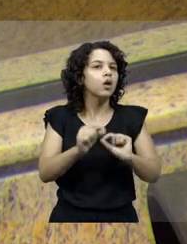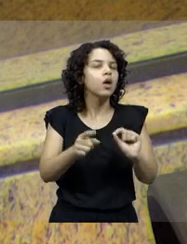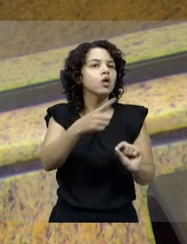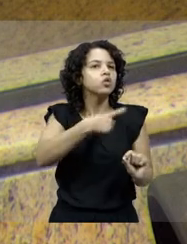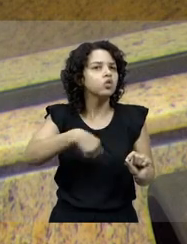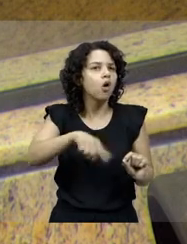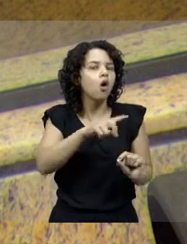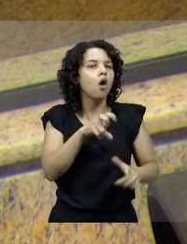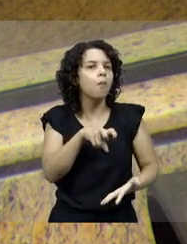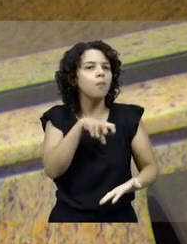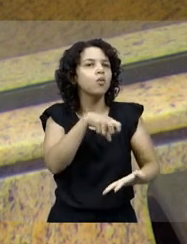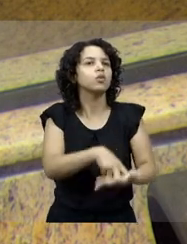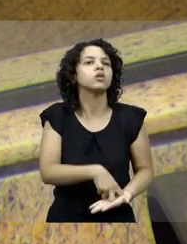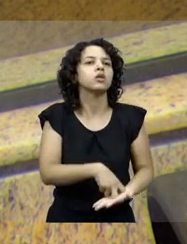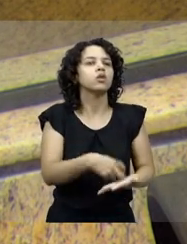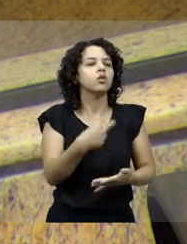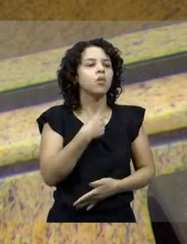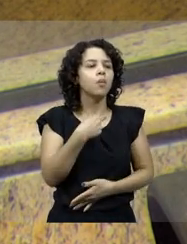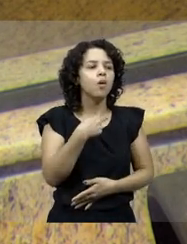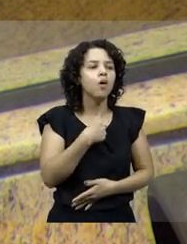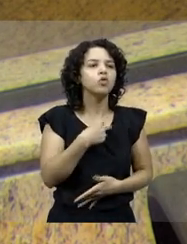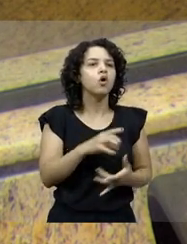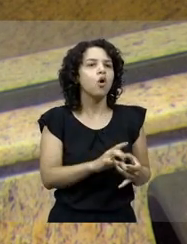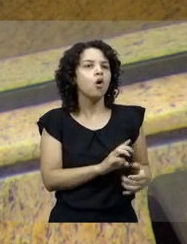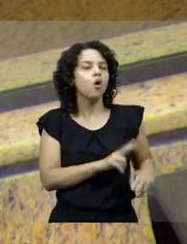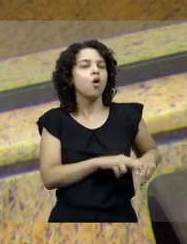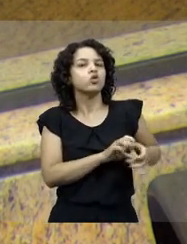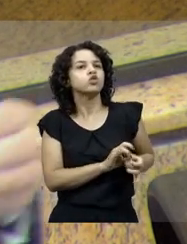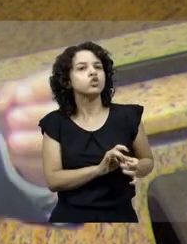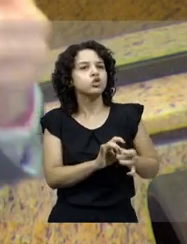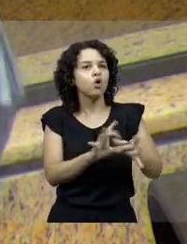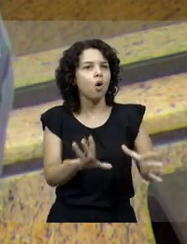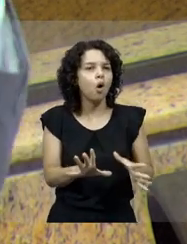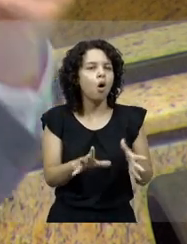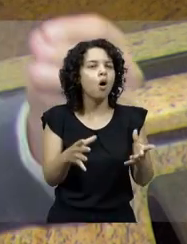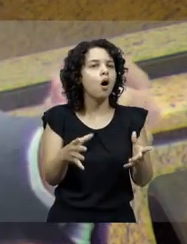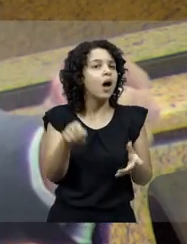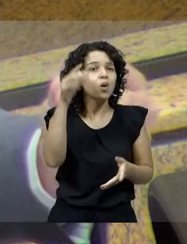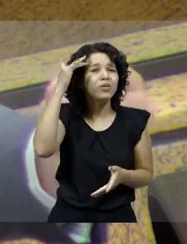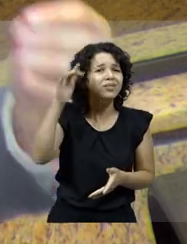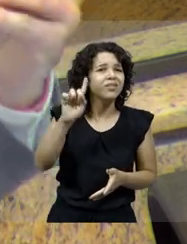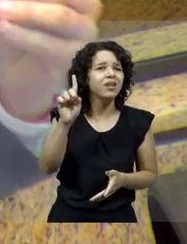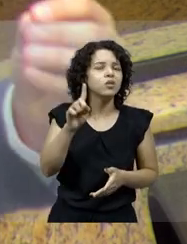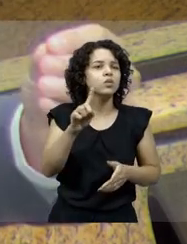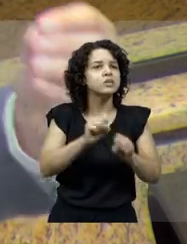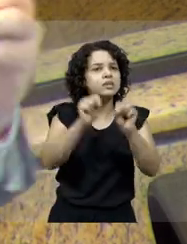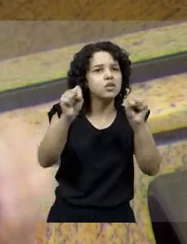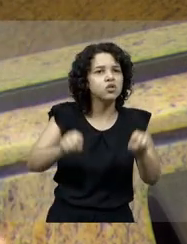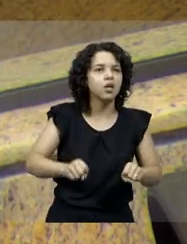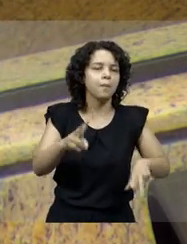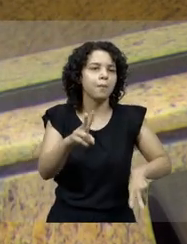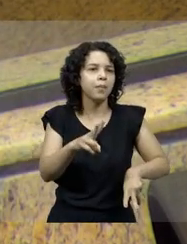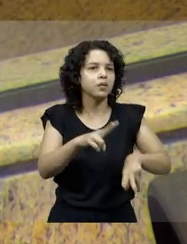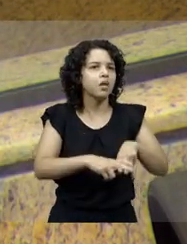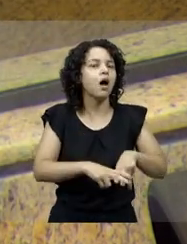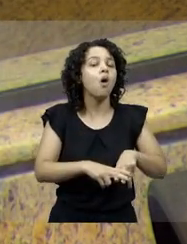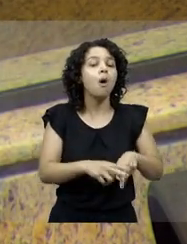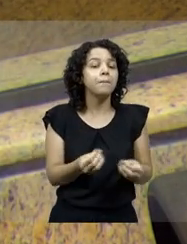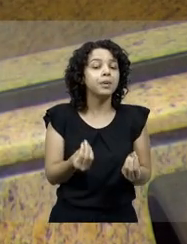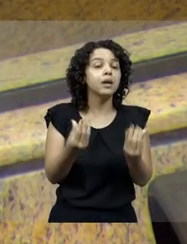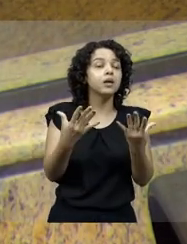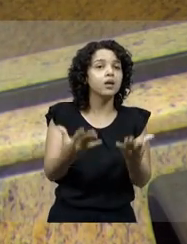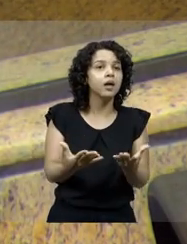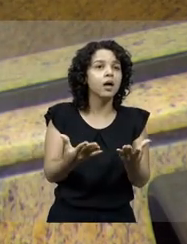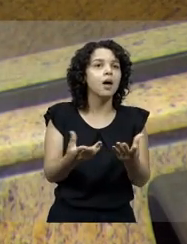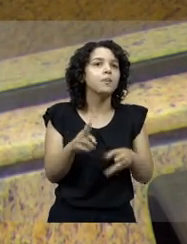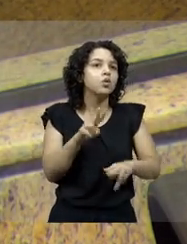punir, devemos soltar esses meliantes. Não entendem que o sistema penal, ele é feito não para proteger o